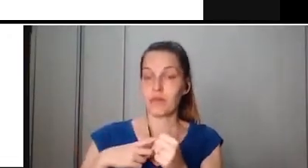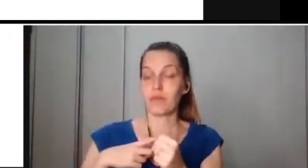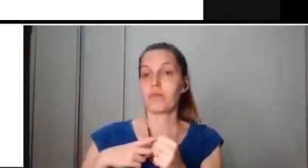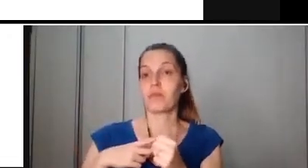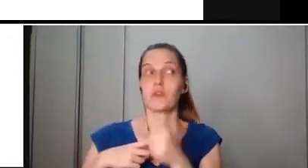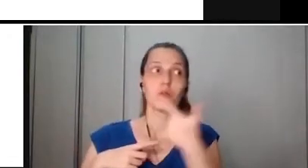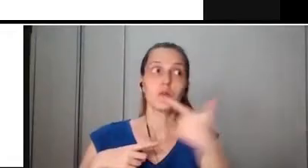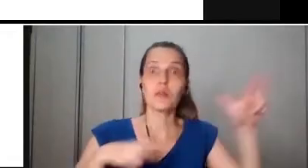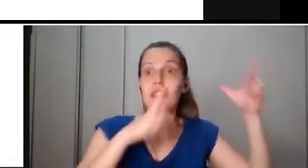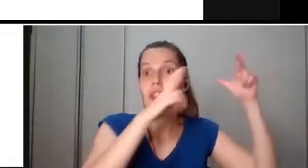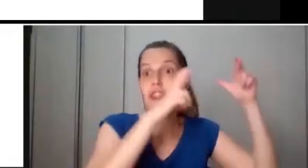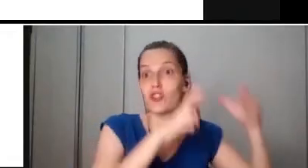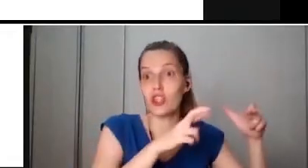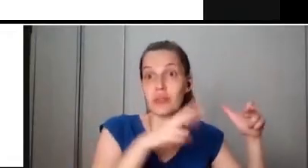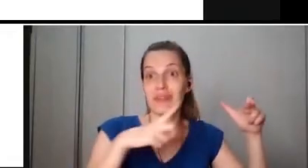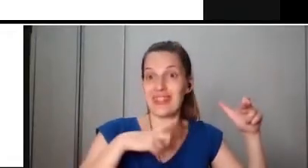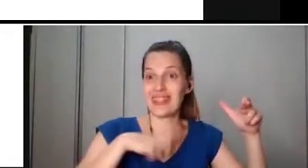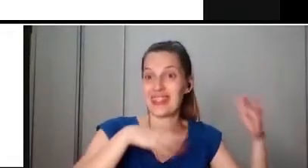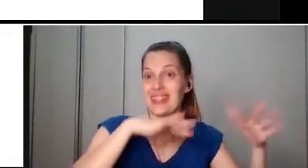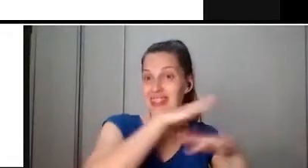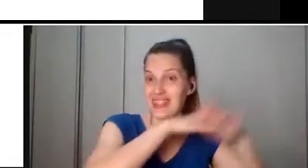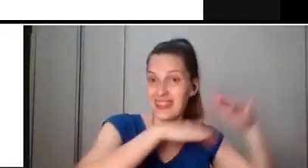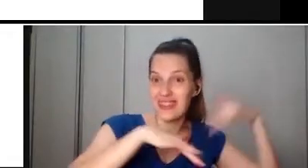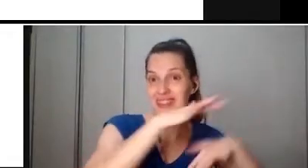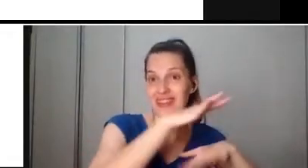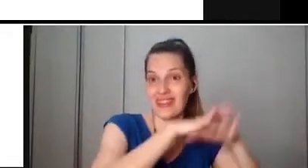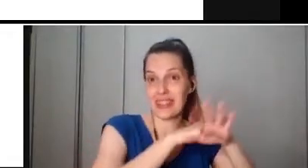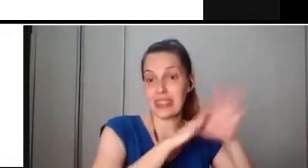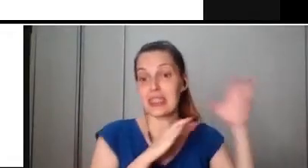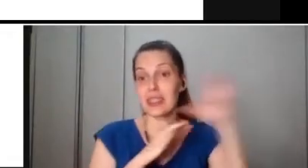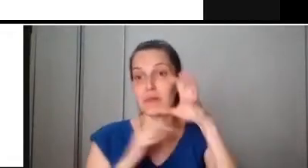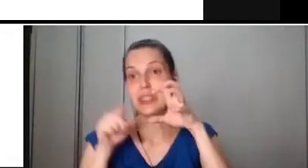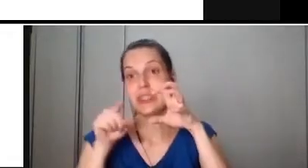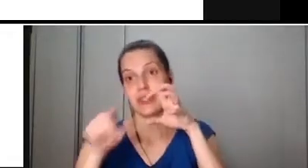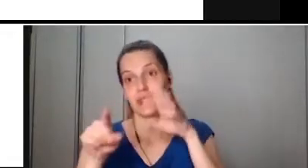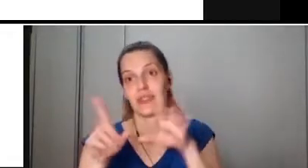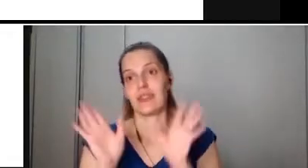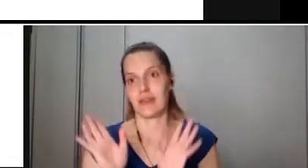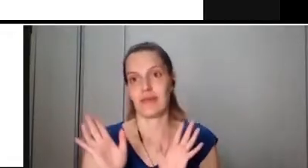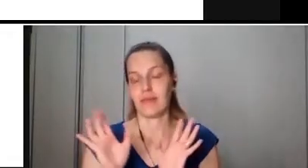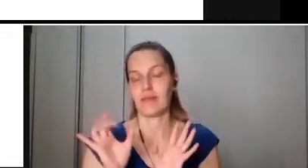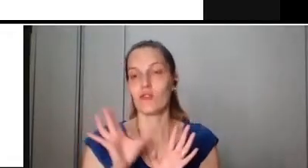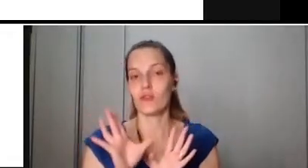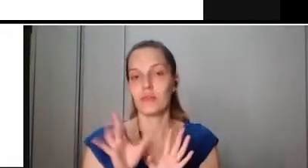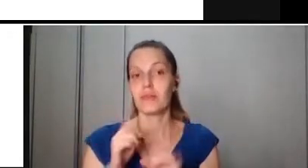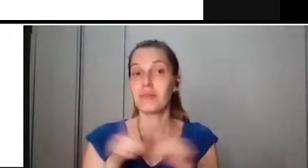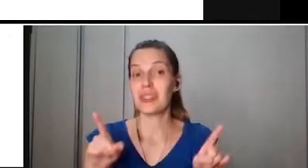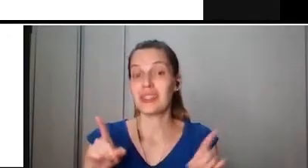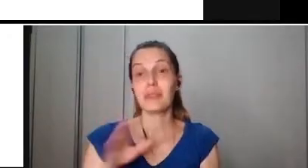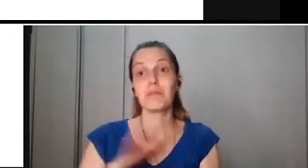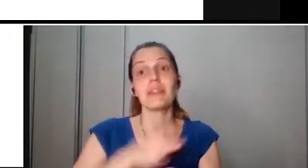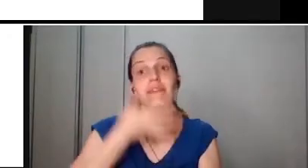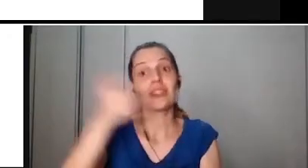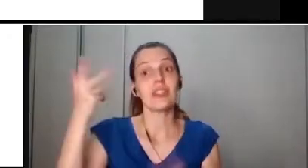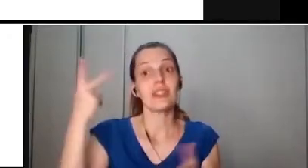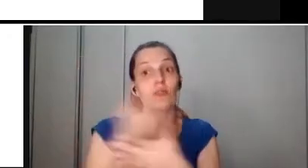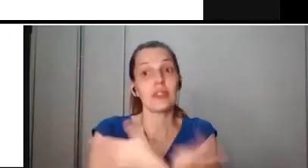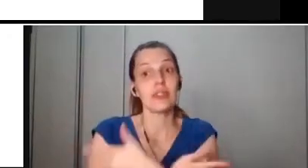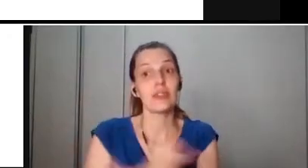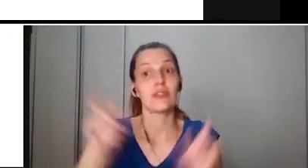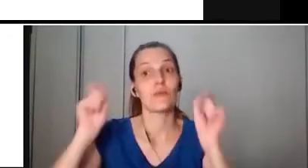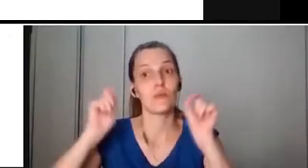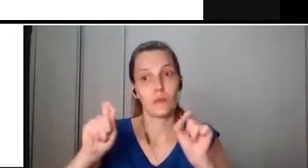regiões. Agora, a alternativa que é considerada mais plausível é a seguinte: a